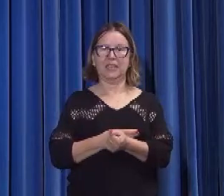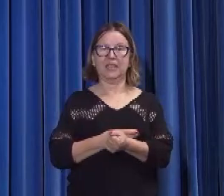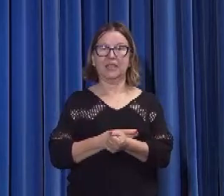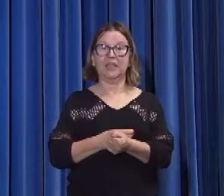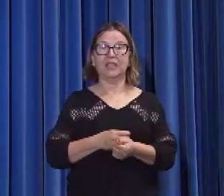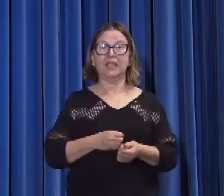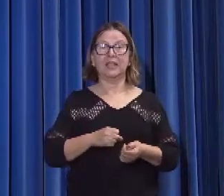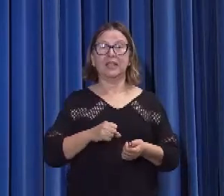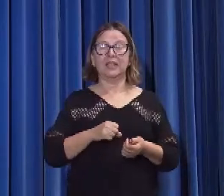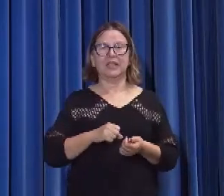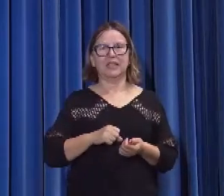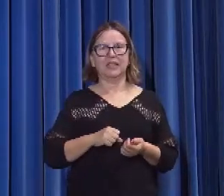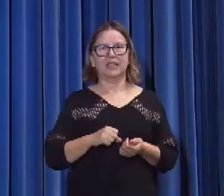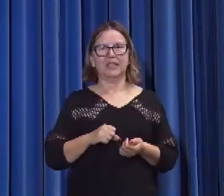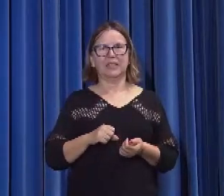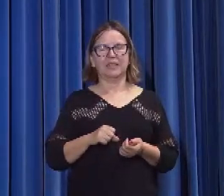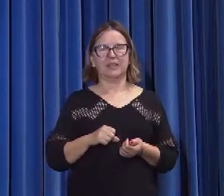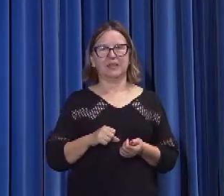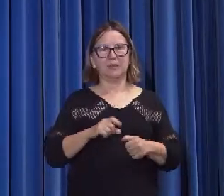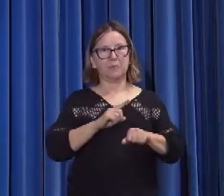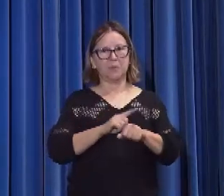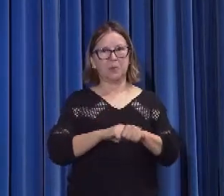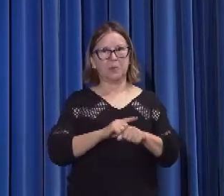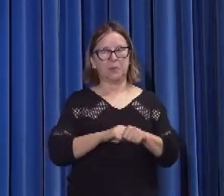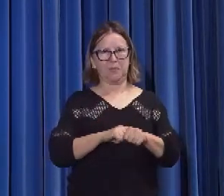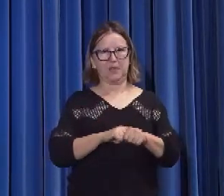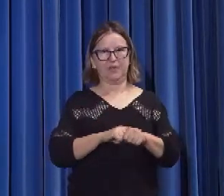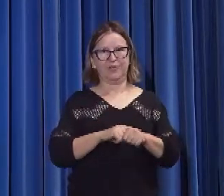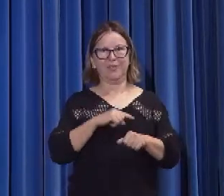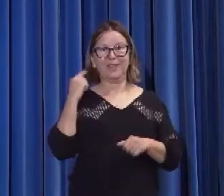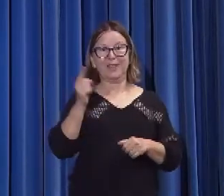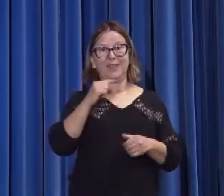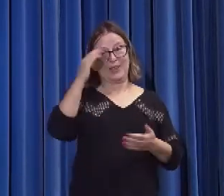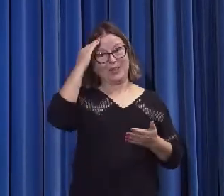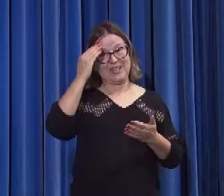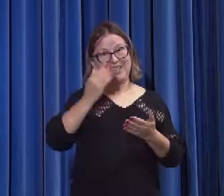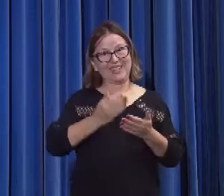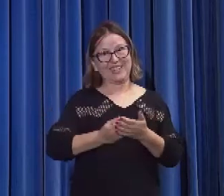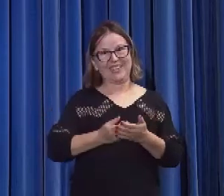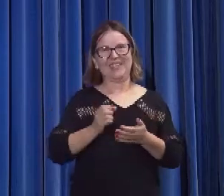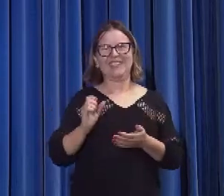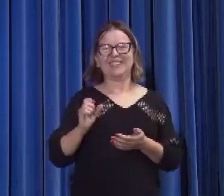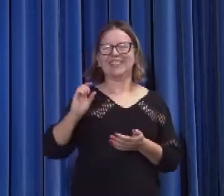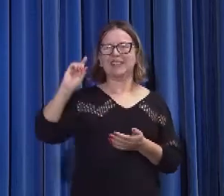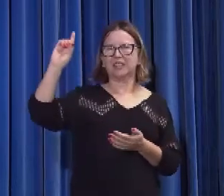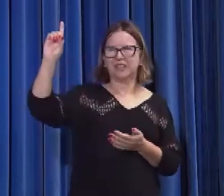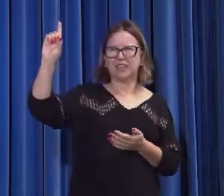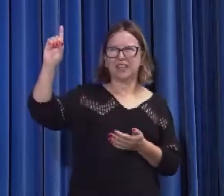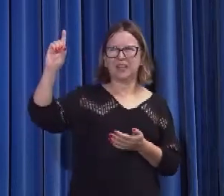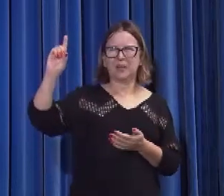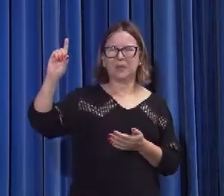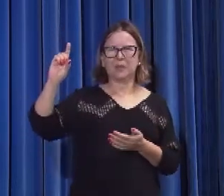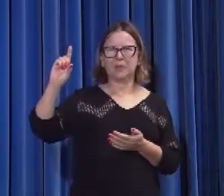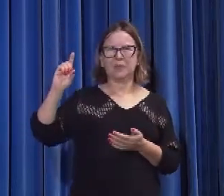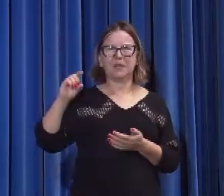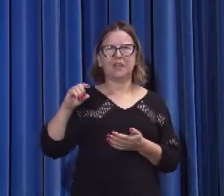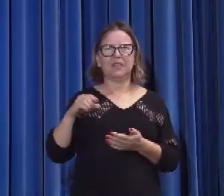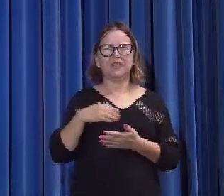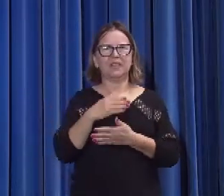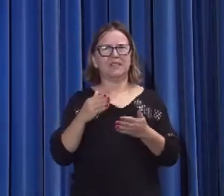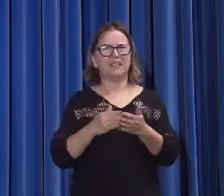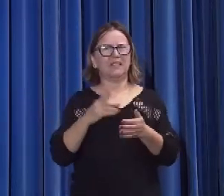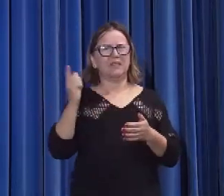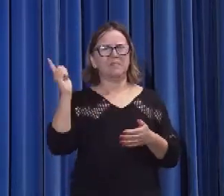Ele mesmo, todo o mal de nossas vidas seria eliminado e toda a prosperidade que o mundo oferece nos